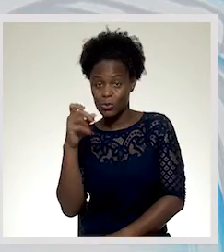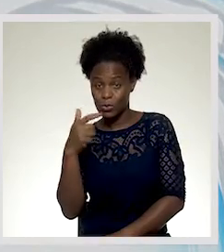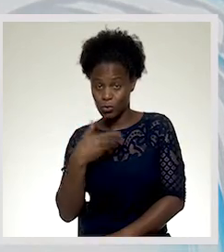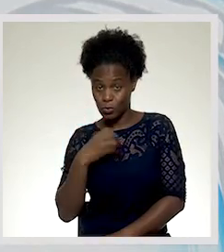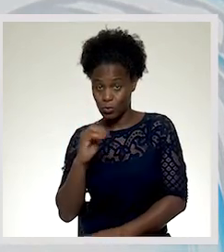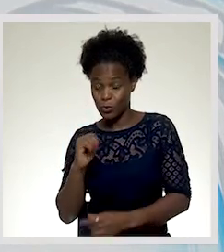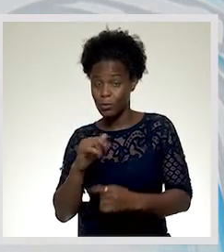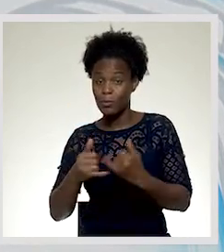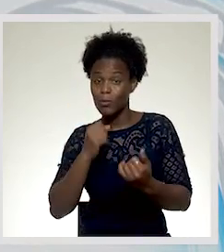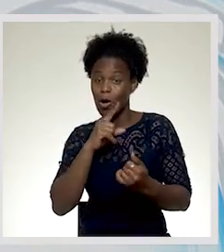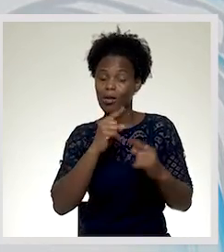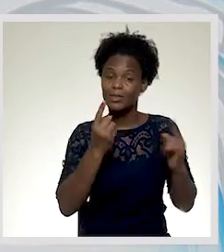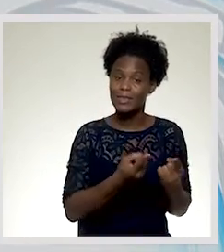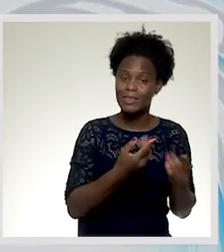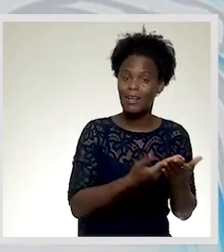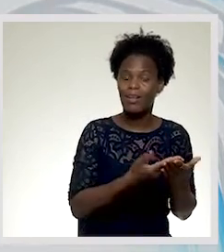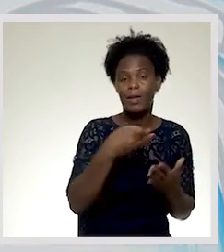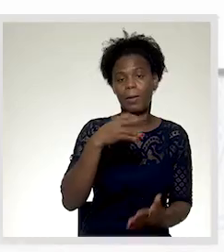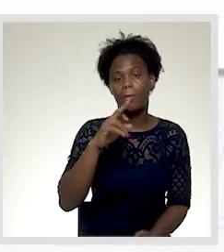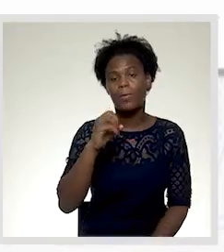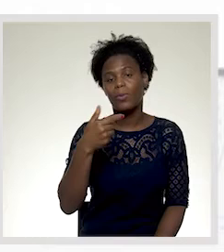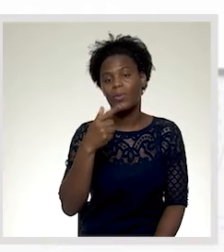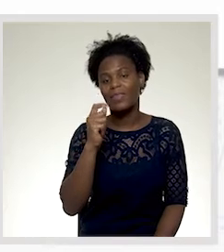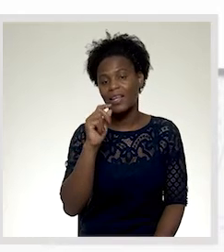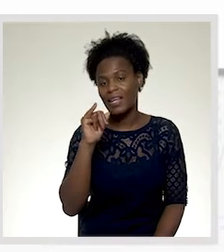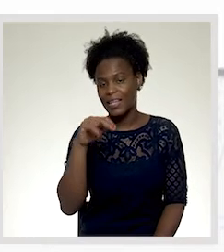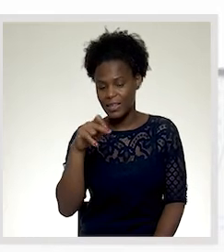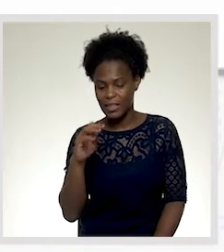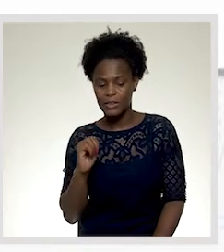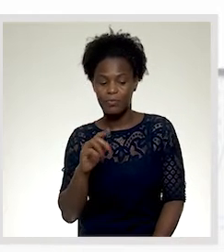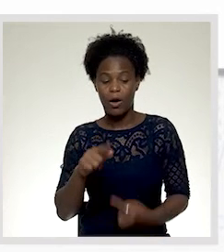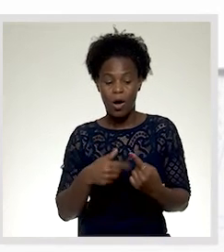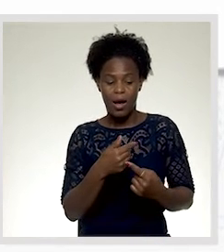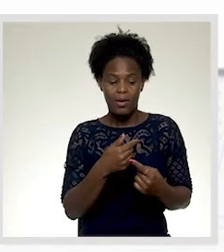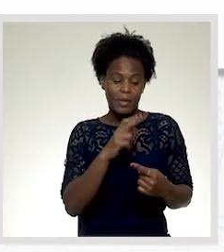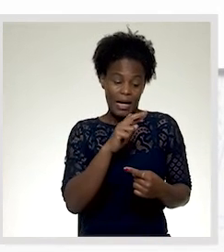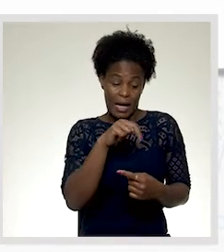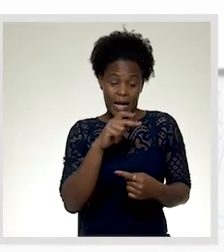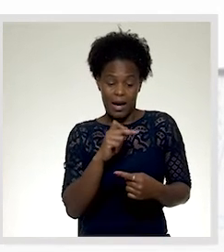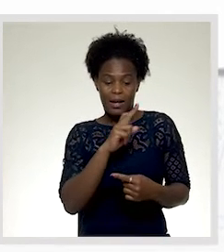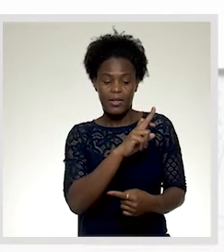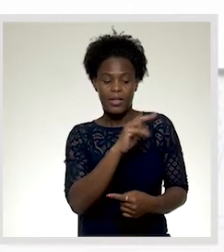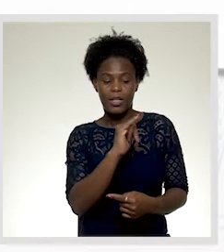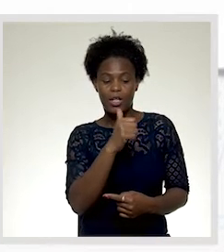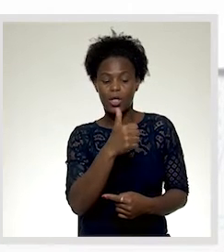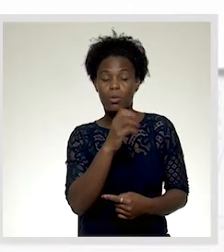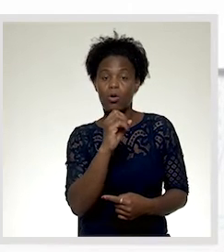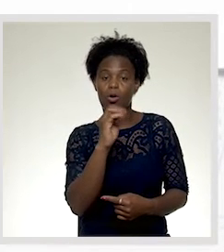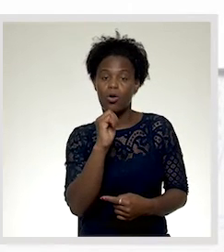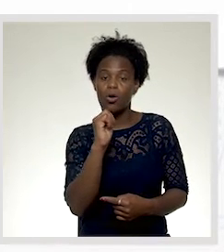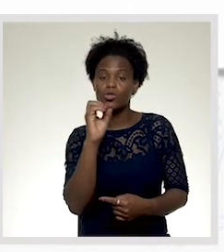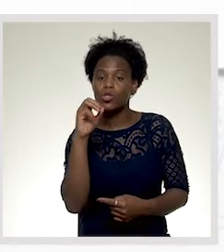e trazer para que possam haver síntese de proteína. RNA ribossômico ou ribossomal, não é? Entra